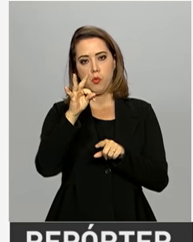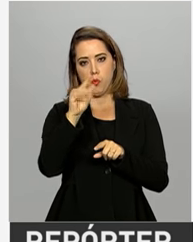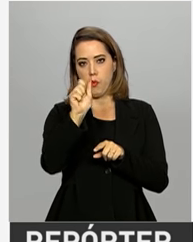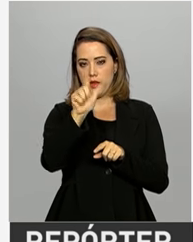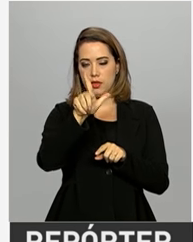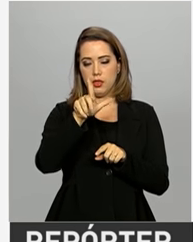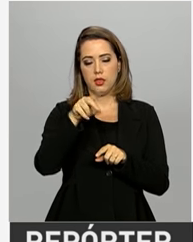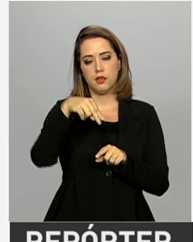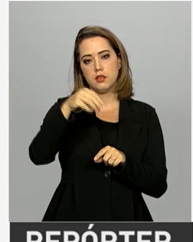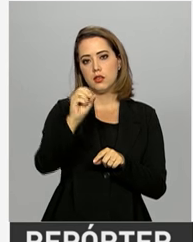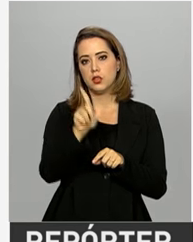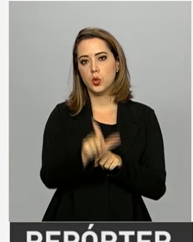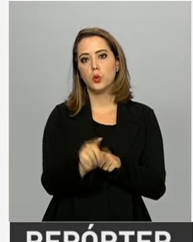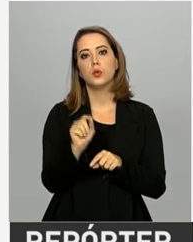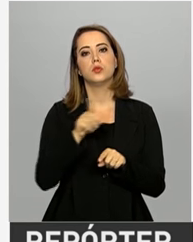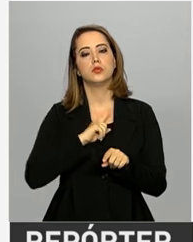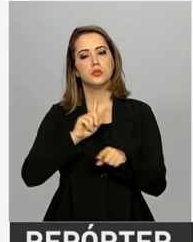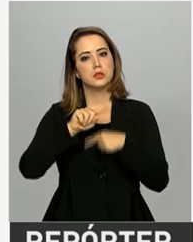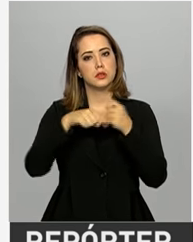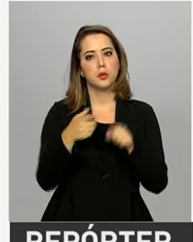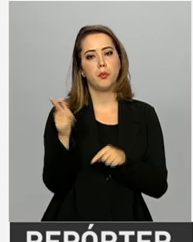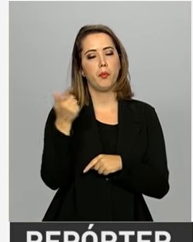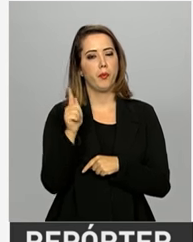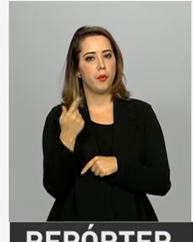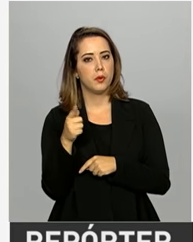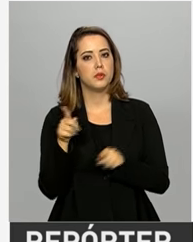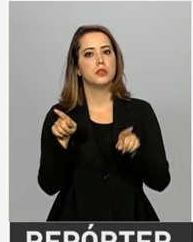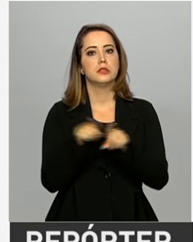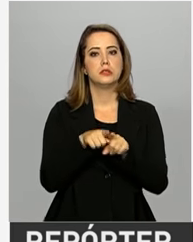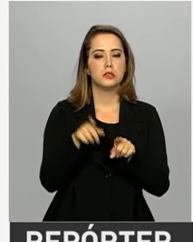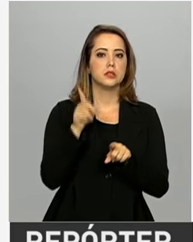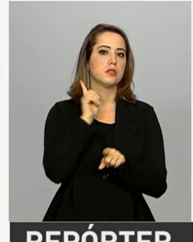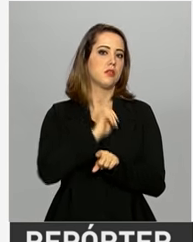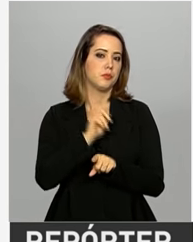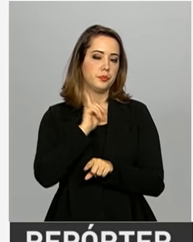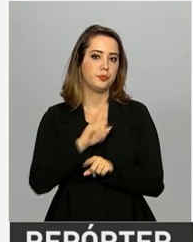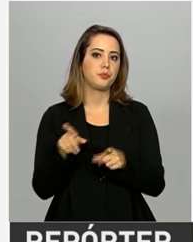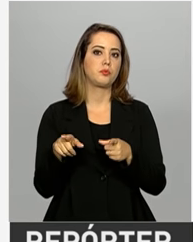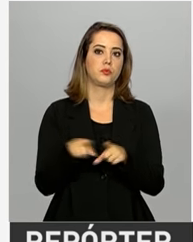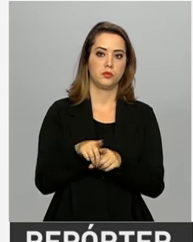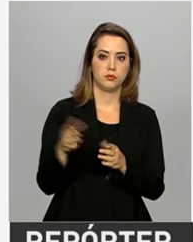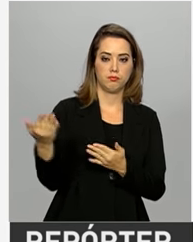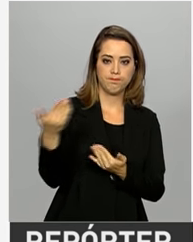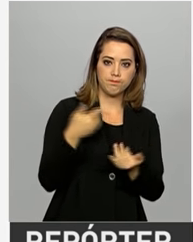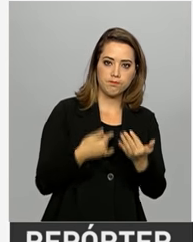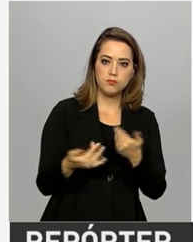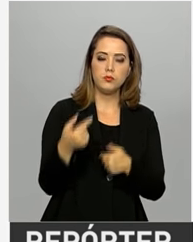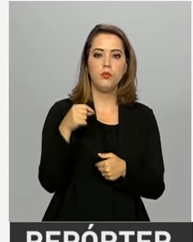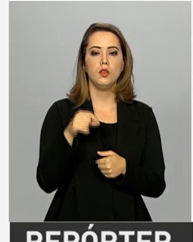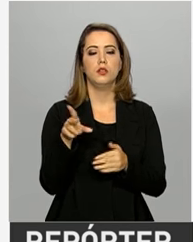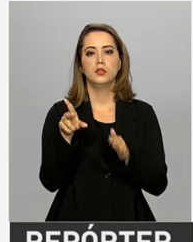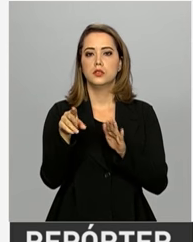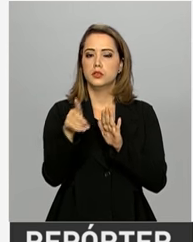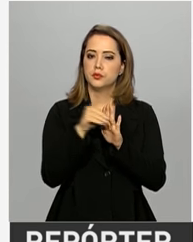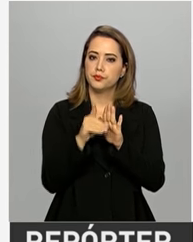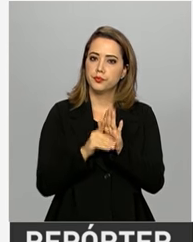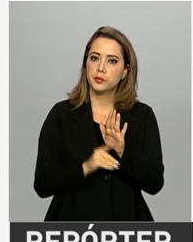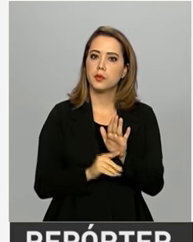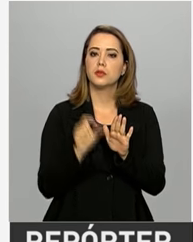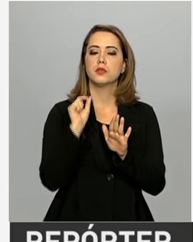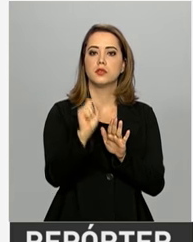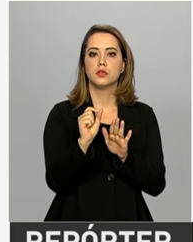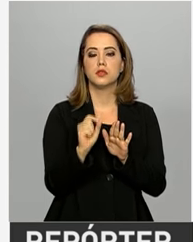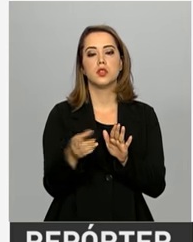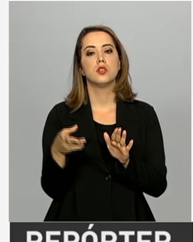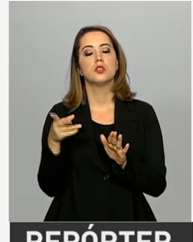cana-de-açúcar, seguido por Goiás e Minas Gerais. O estudo também traz dados sobre a produção de biodiesel no Brasil, um combustível